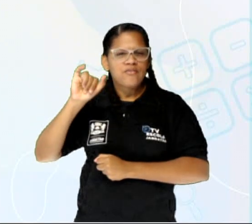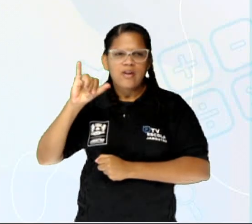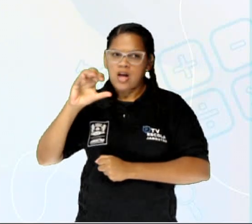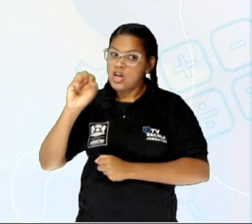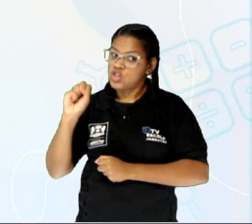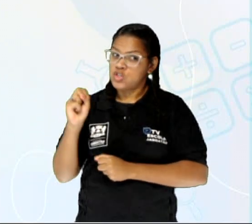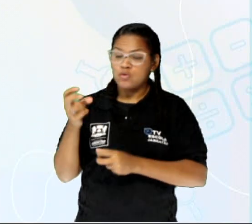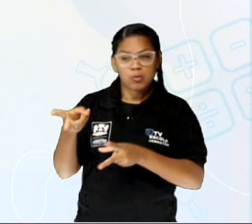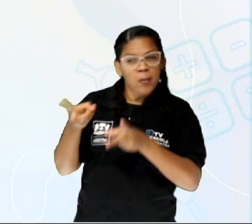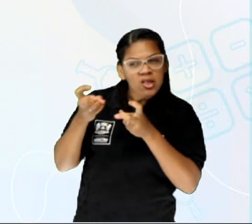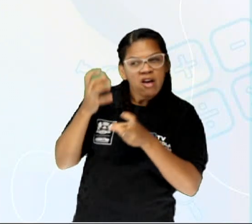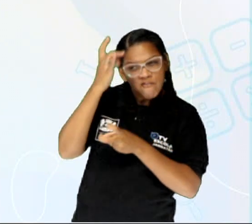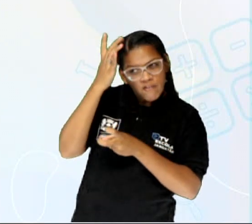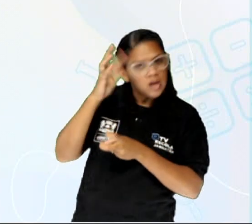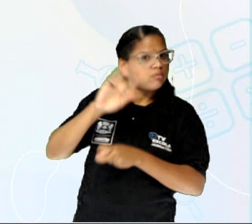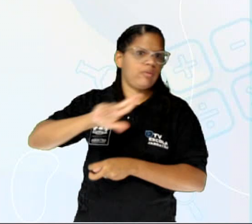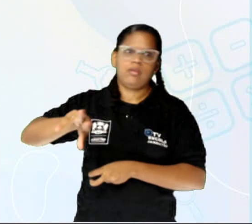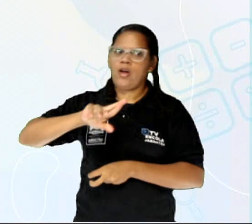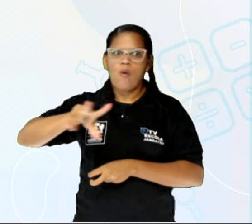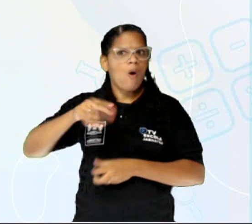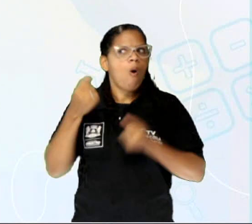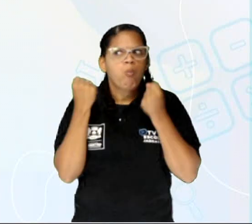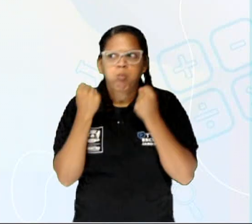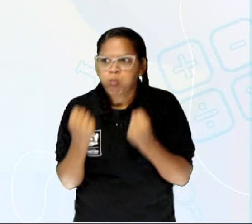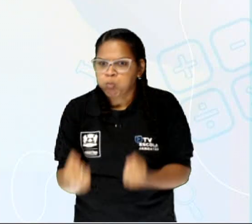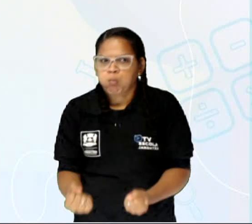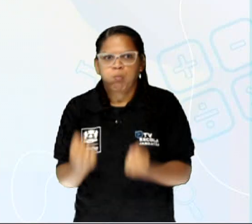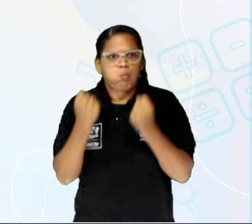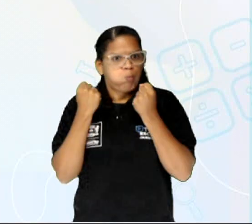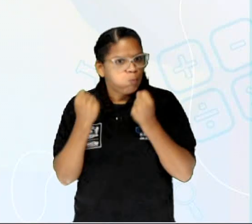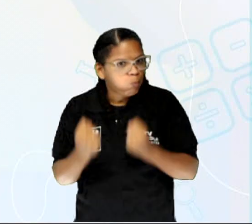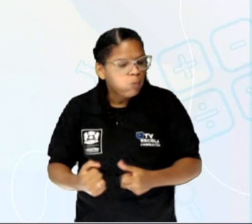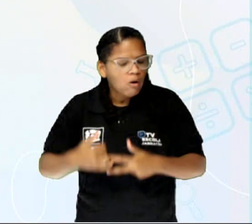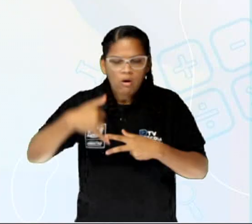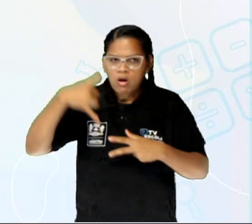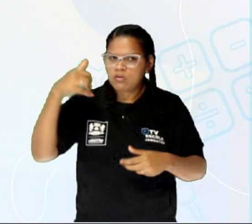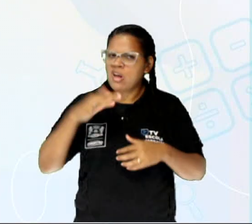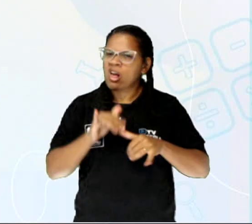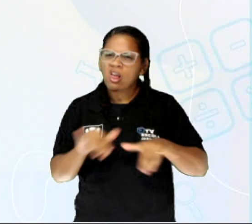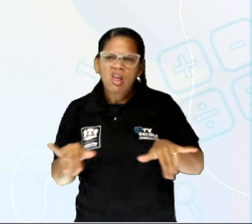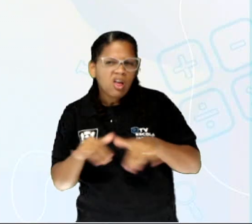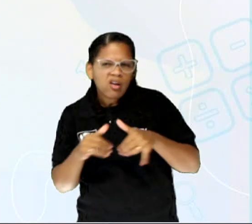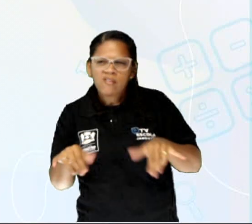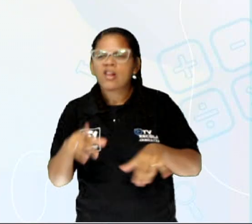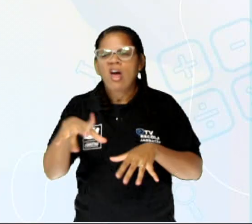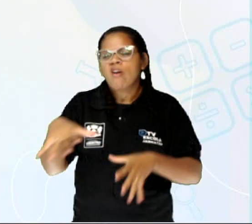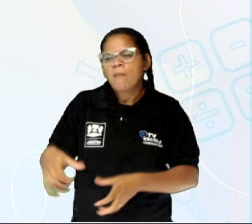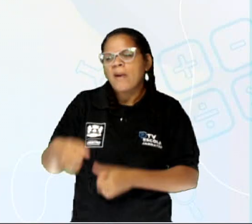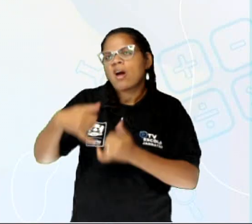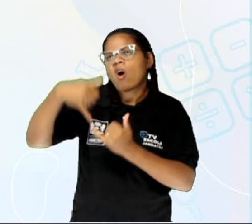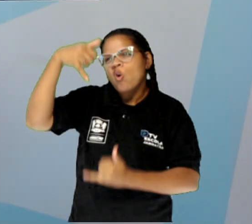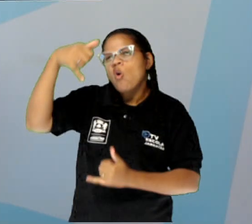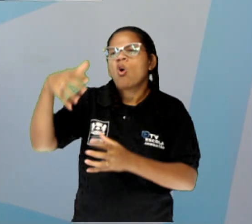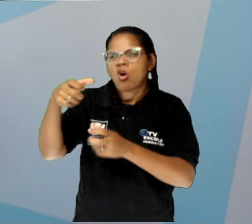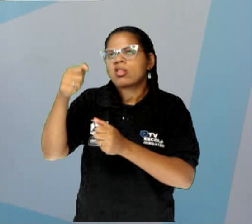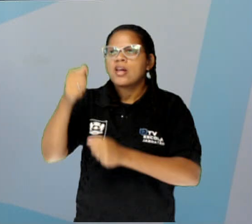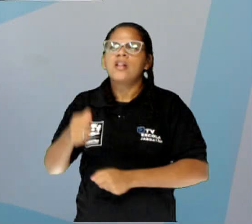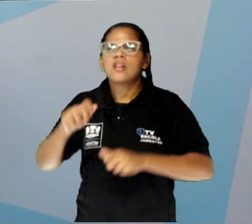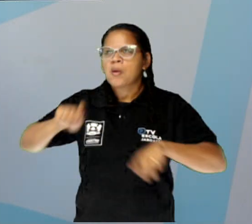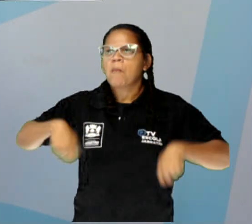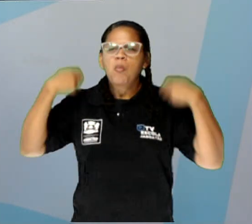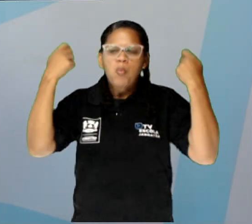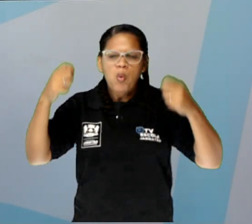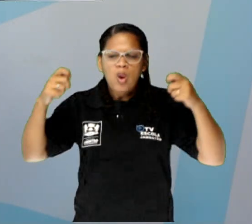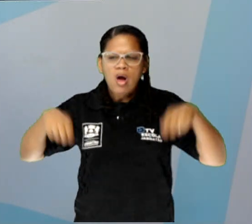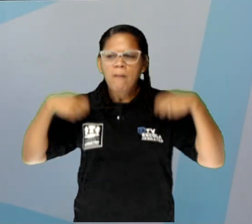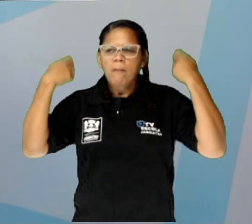aí, ela pesa, tá? Ela tem peso, não é nada tão tranquilo assim que você está pensando, vou pegar uma corda, aquela que a gente pula no meio da rua, na